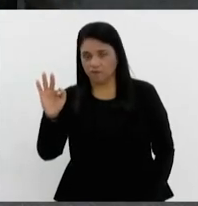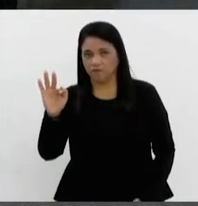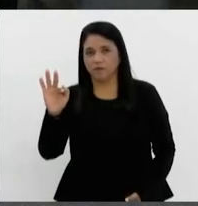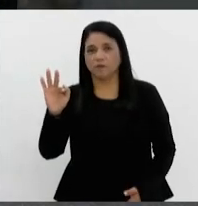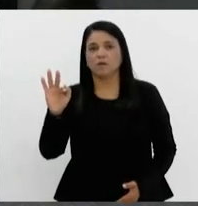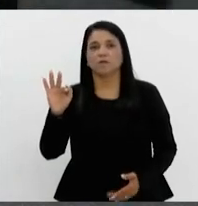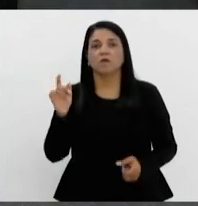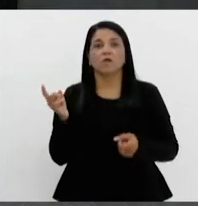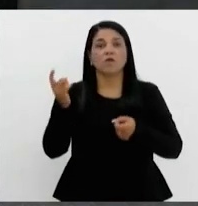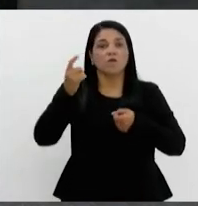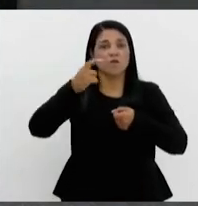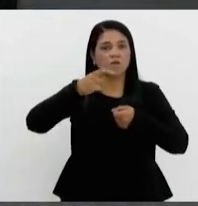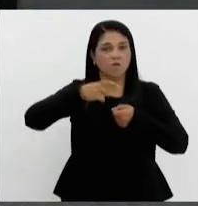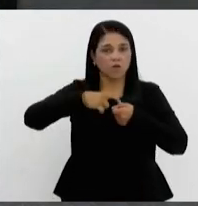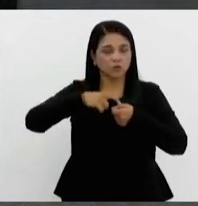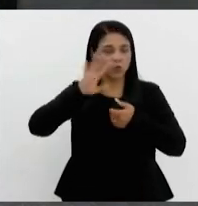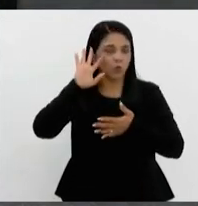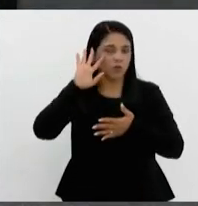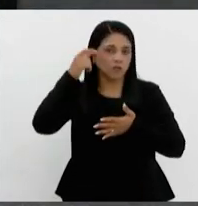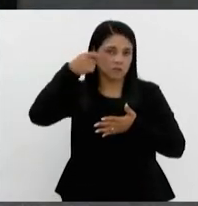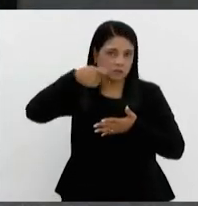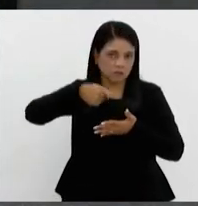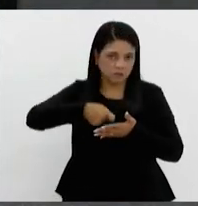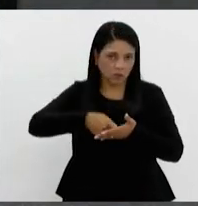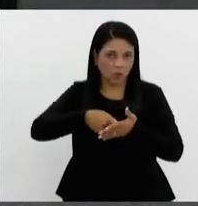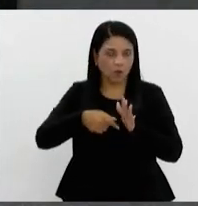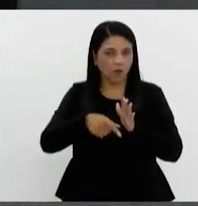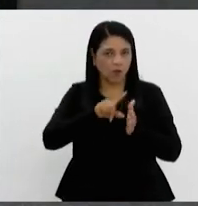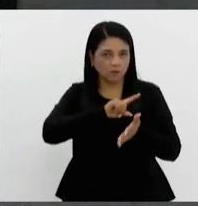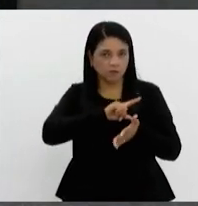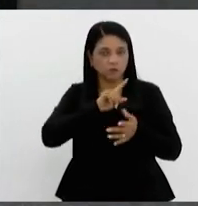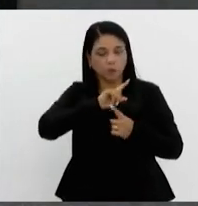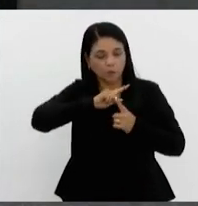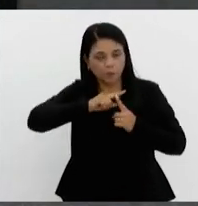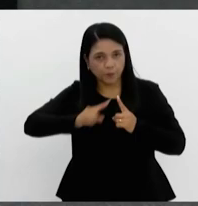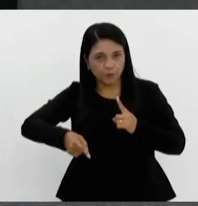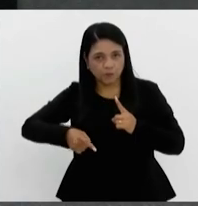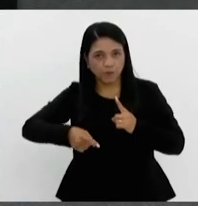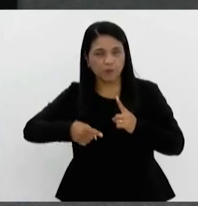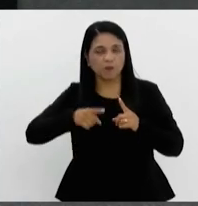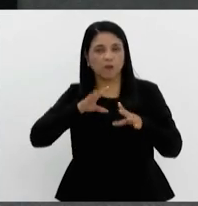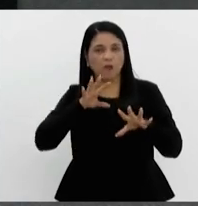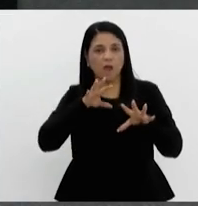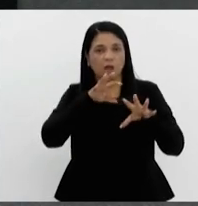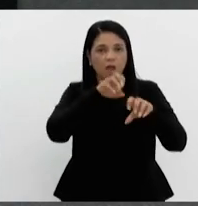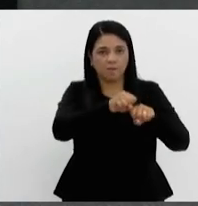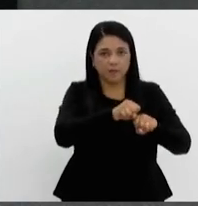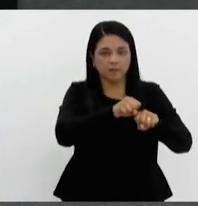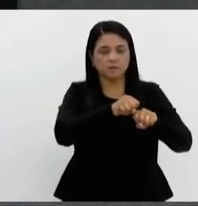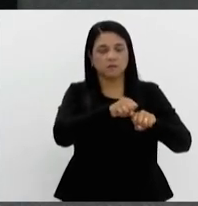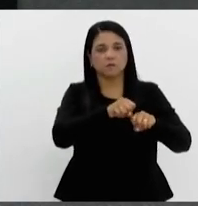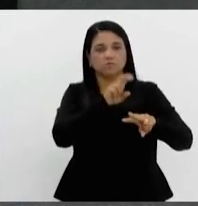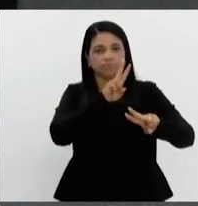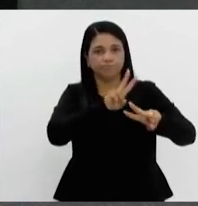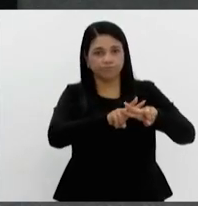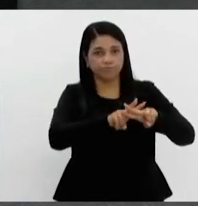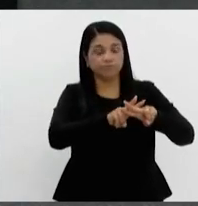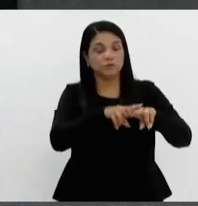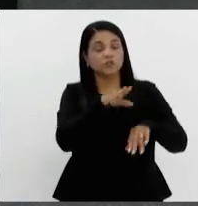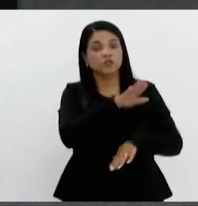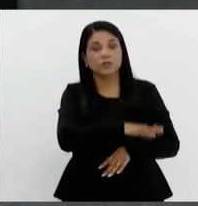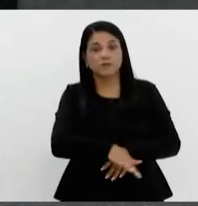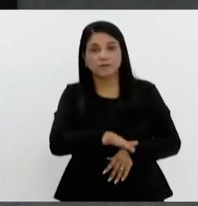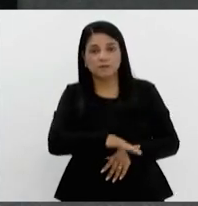a retomar a sua decisão anterior de proibir a apreensão de crianças menores de